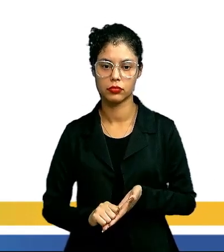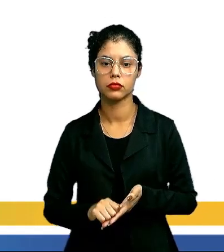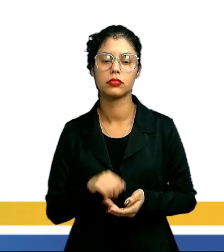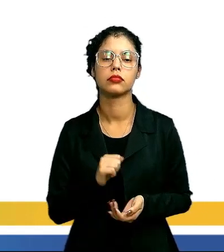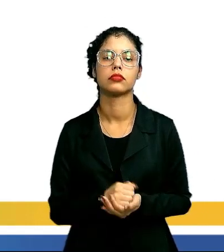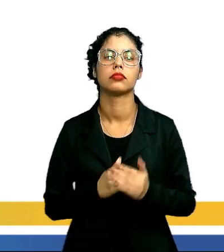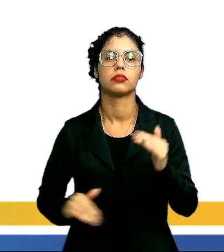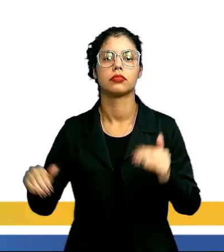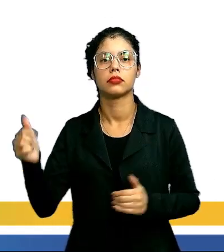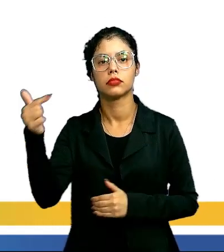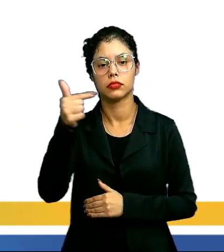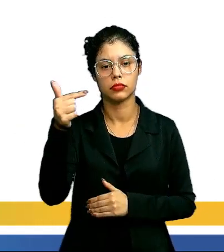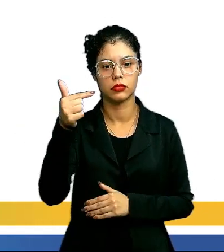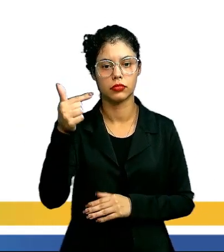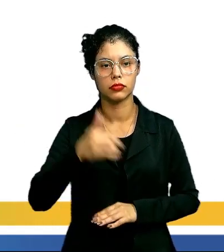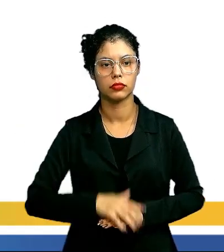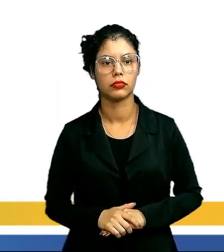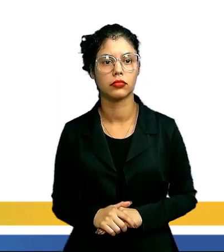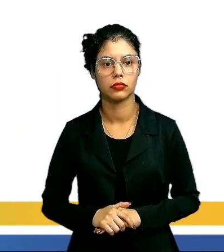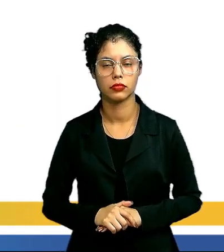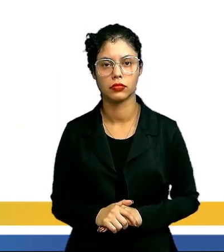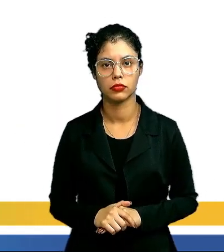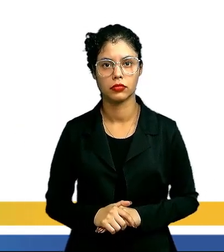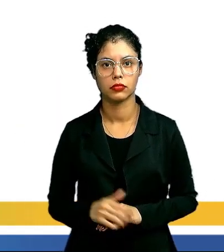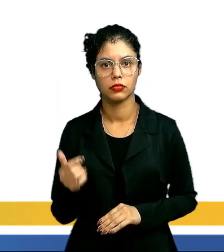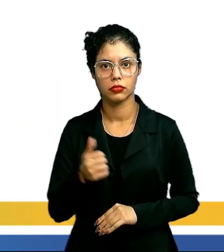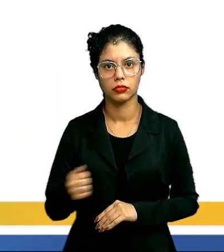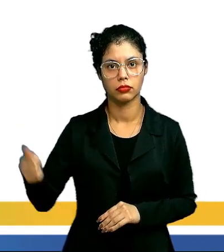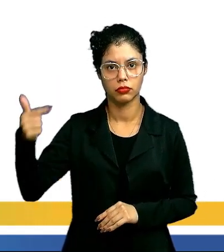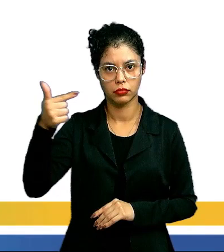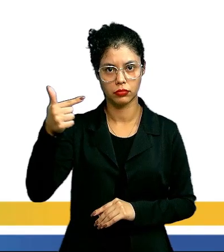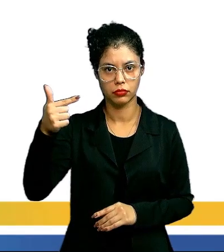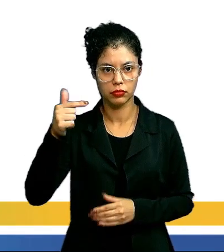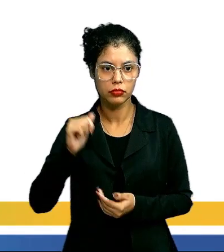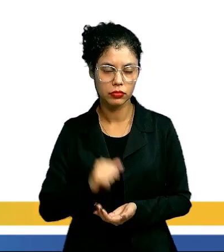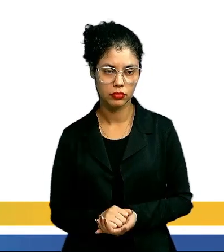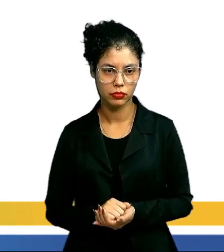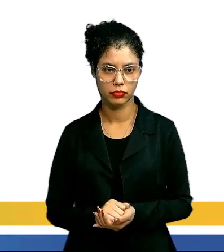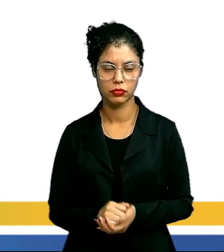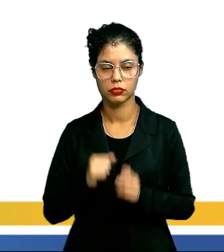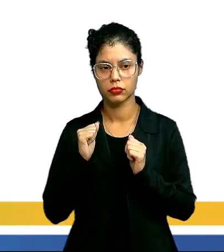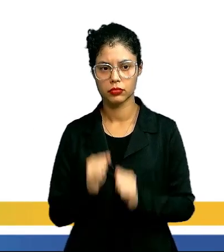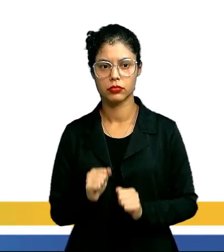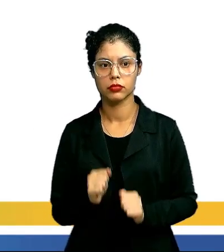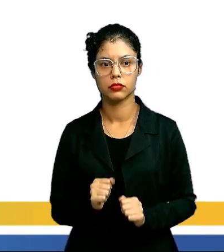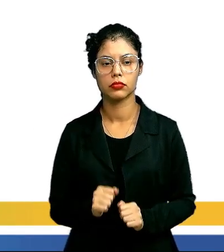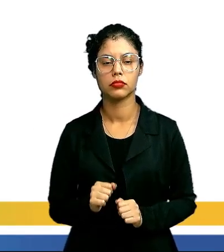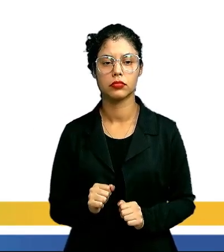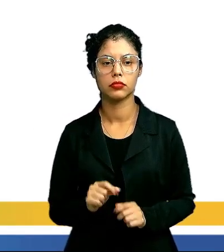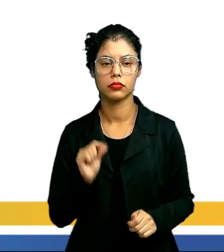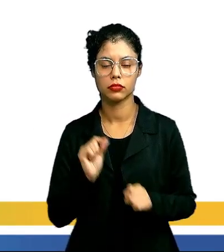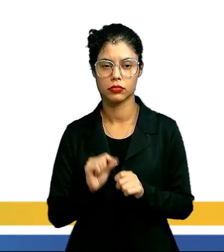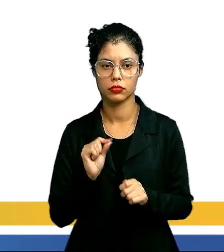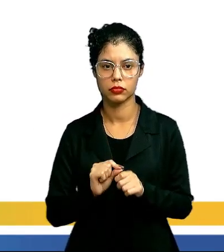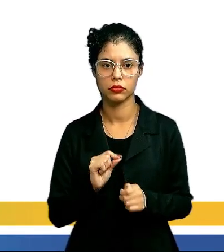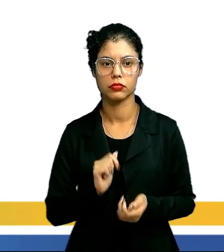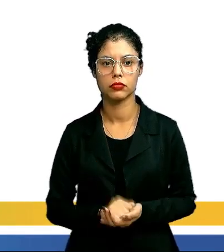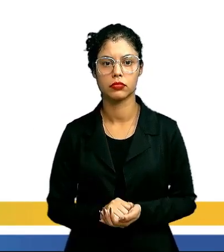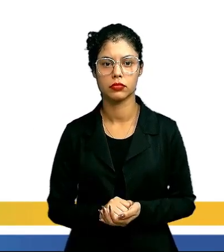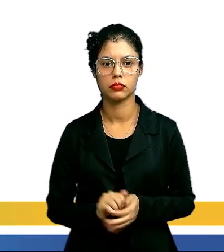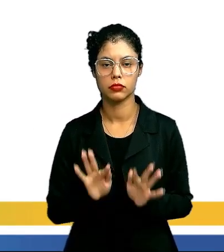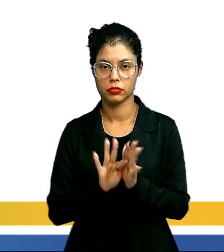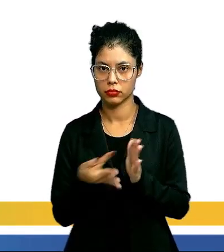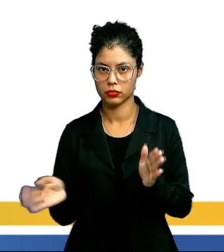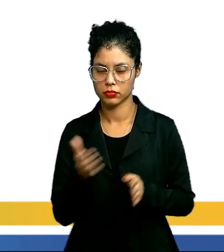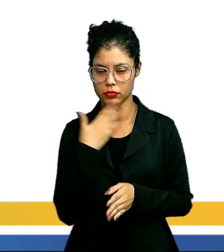levando ao quadrado mas elevando ao quadrado também eu posso fazer de